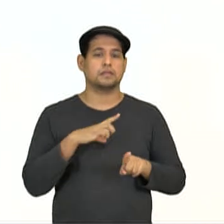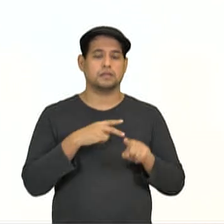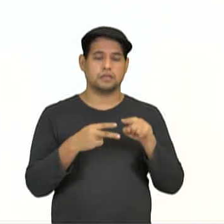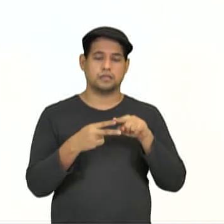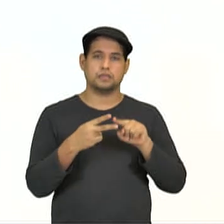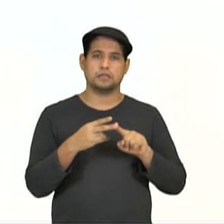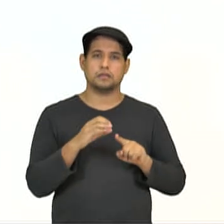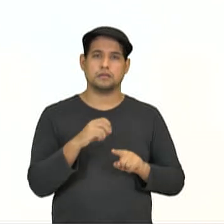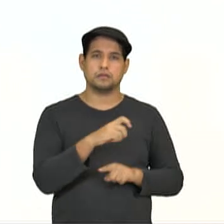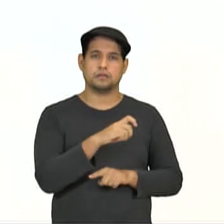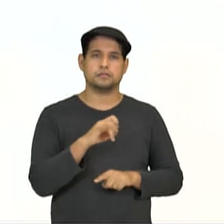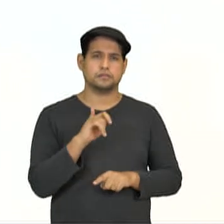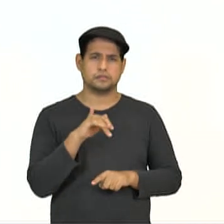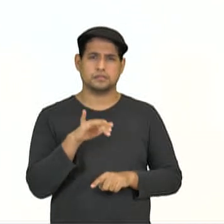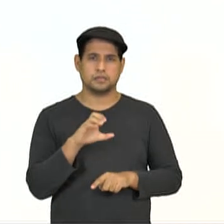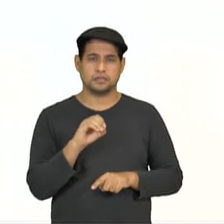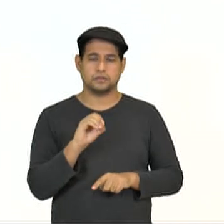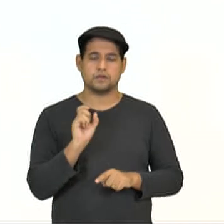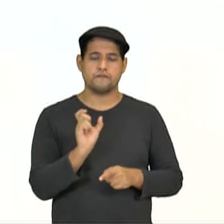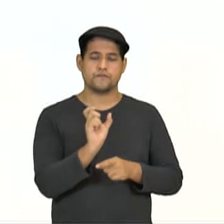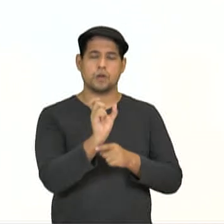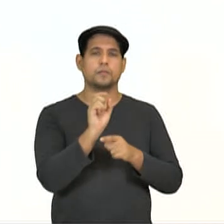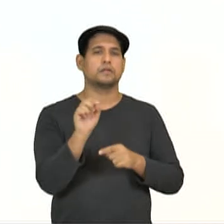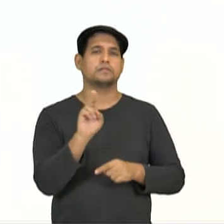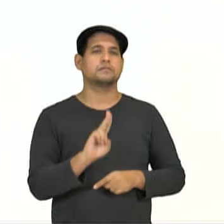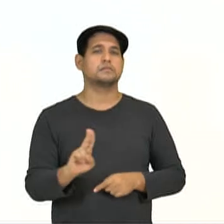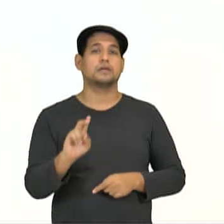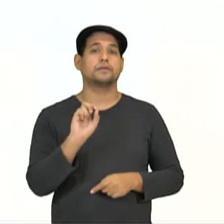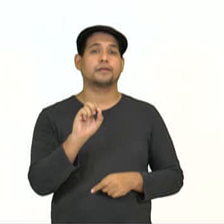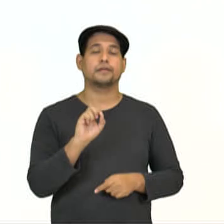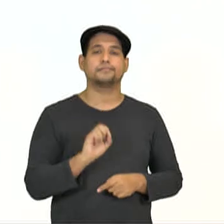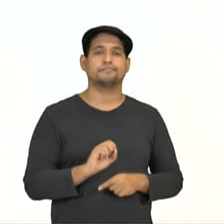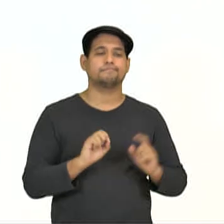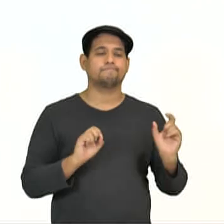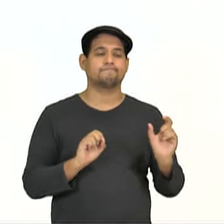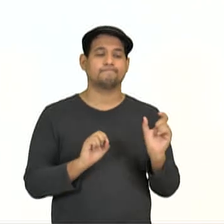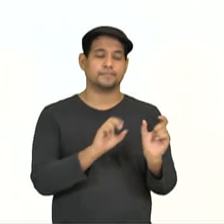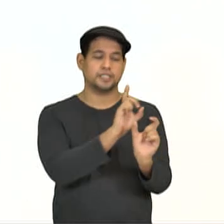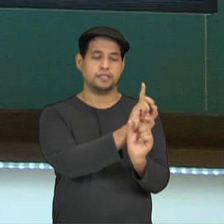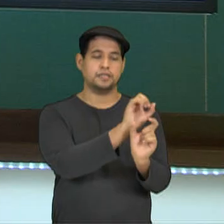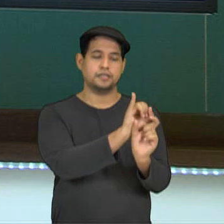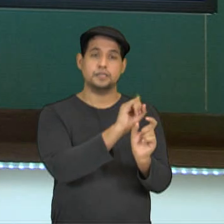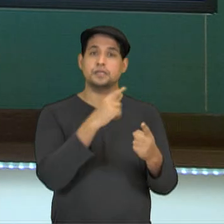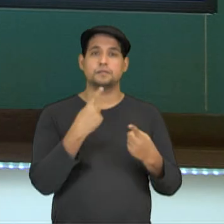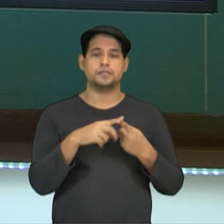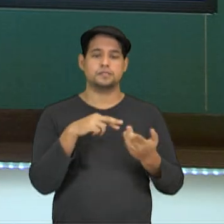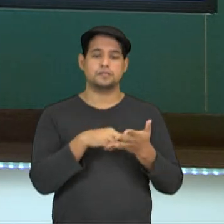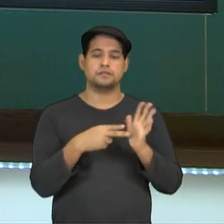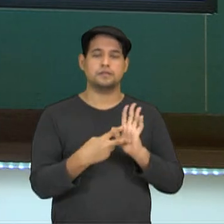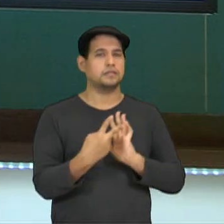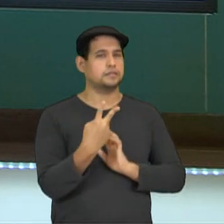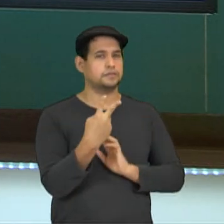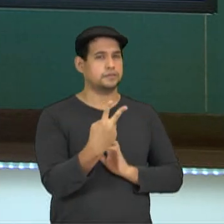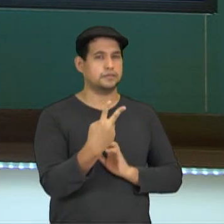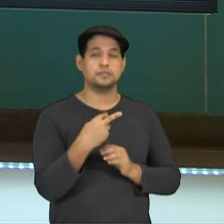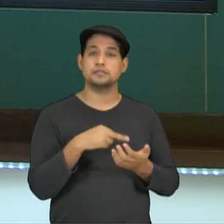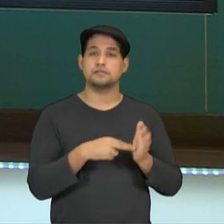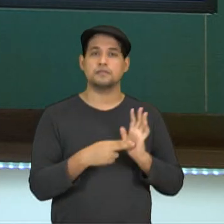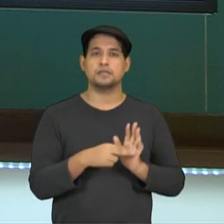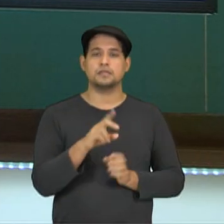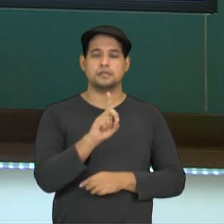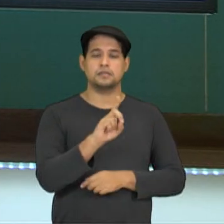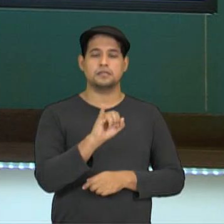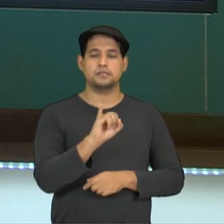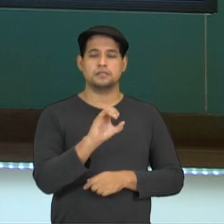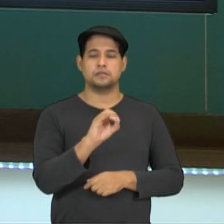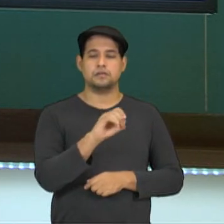2 oxigênios nesta fórmula. Por isso, vamos usar o prefixo di, porque é 2. Então, ele fica